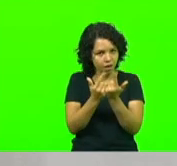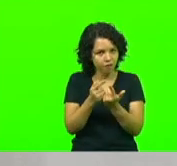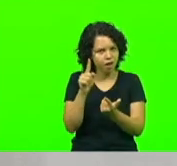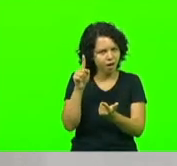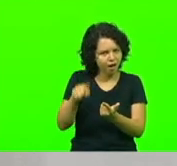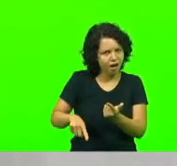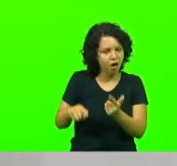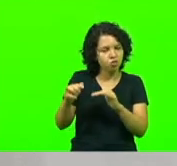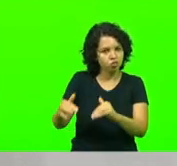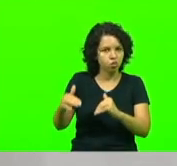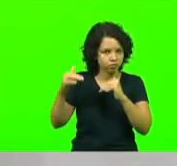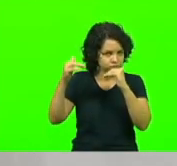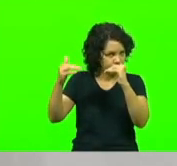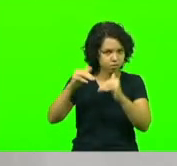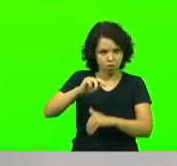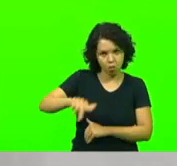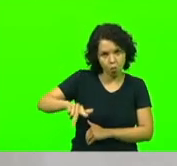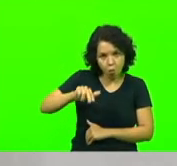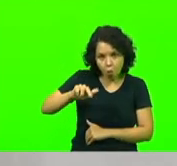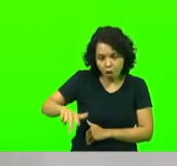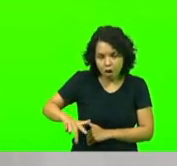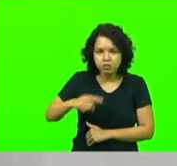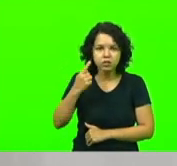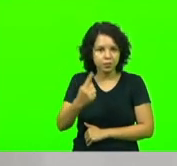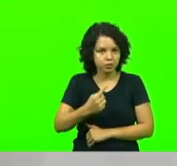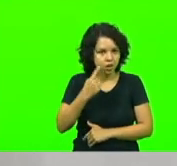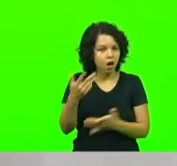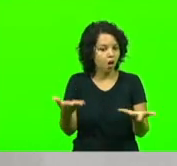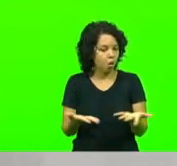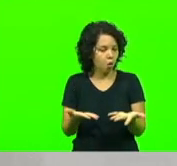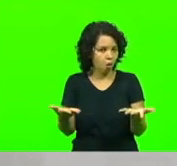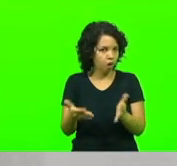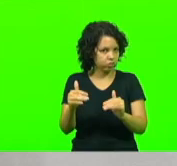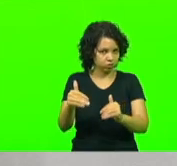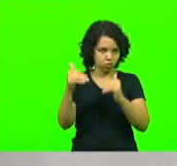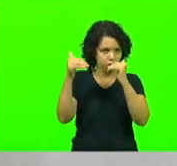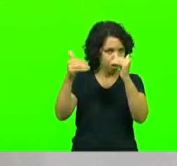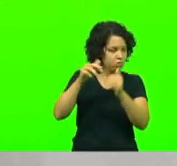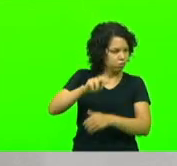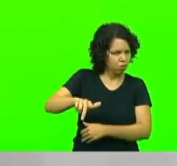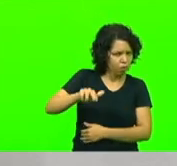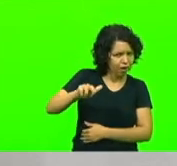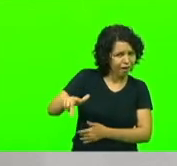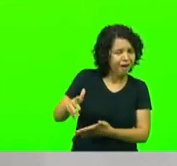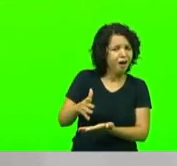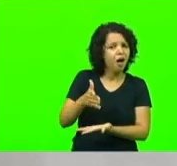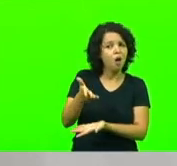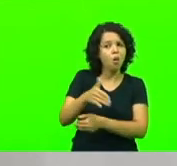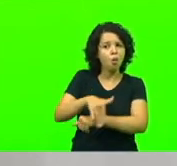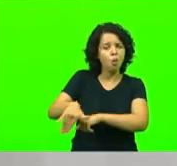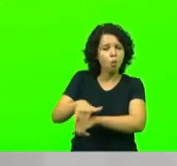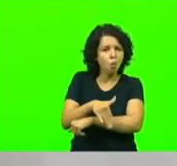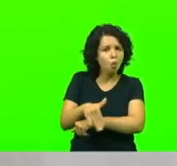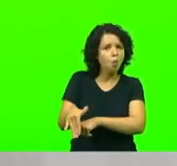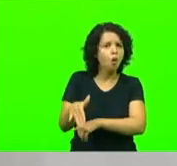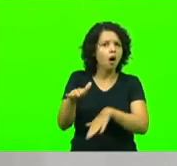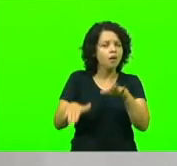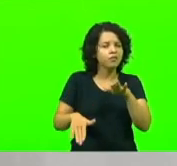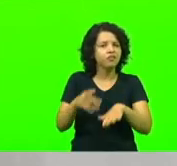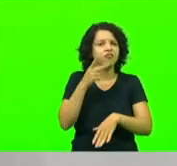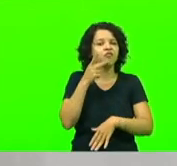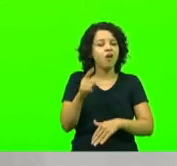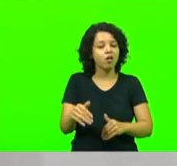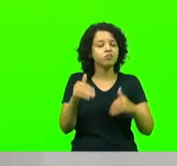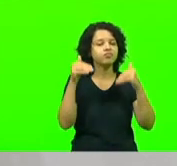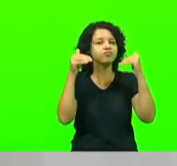autoridade? Os deputados agora, ninguém mais é autoridade. Lá na rua, em alguns momentos, se dizem autoridade.